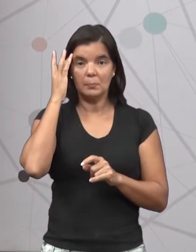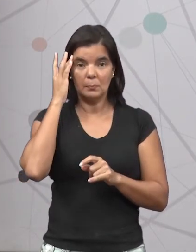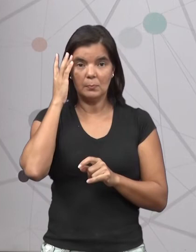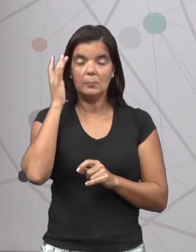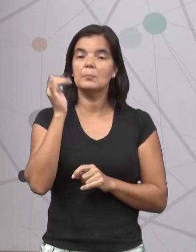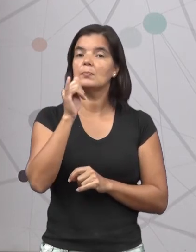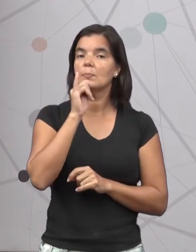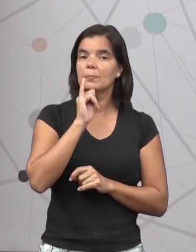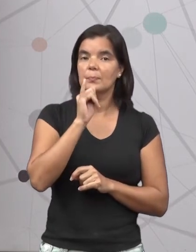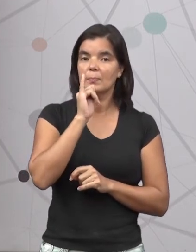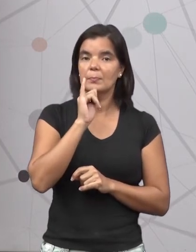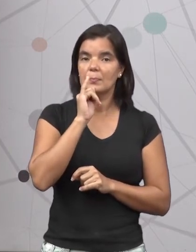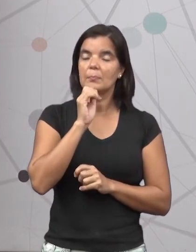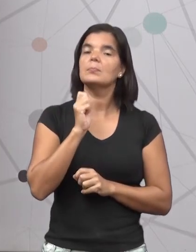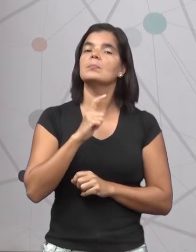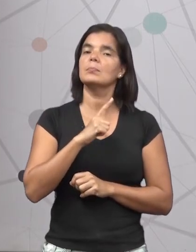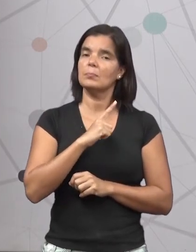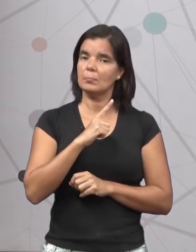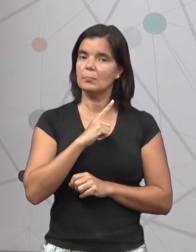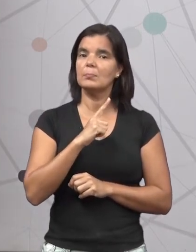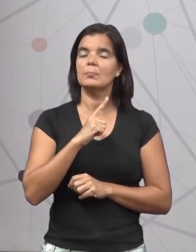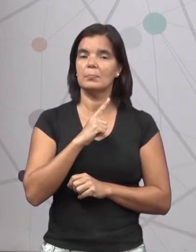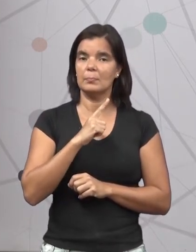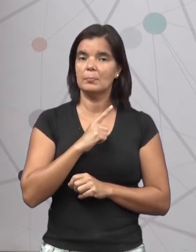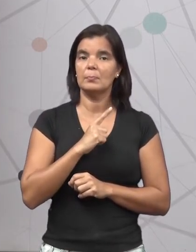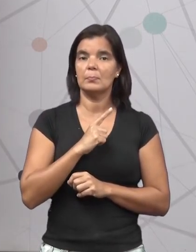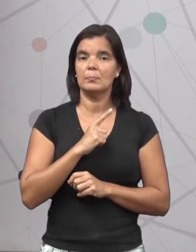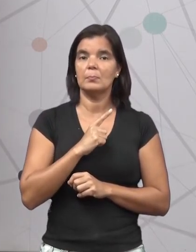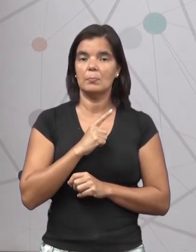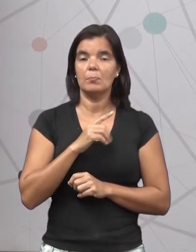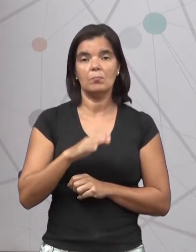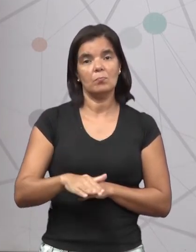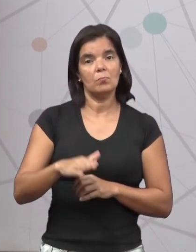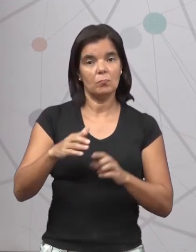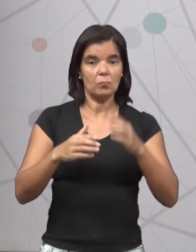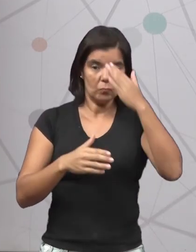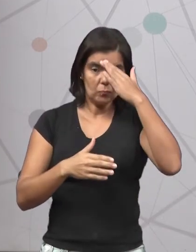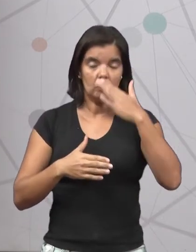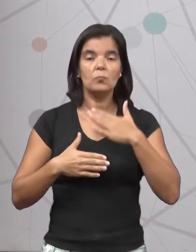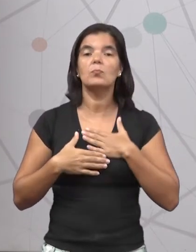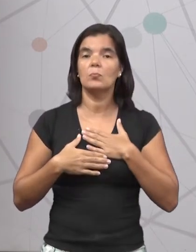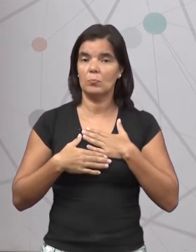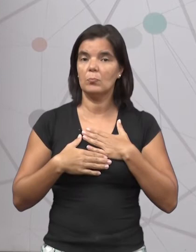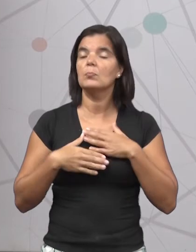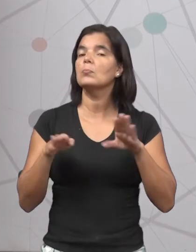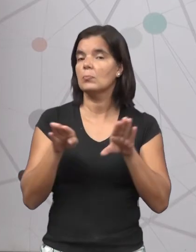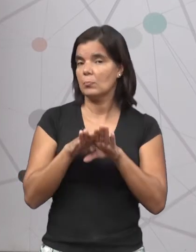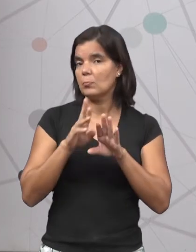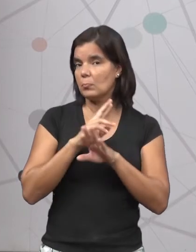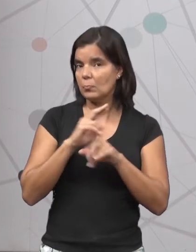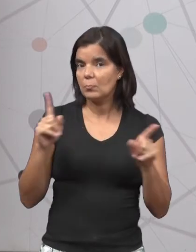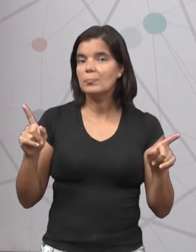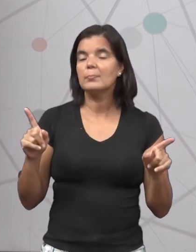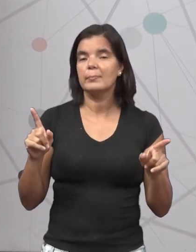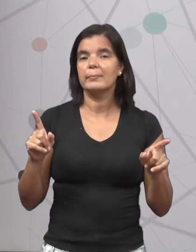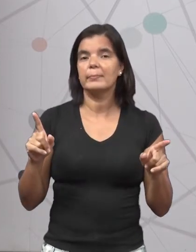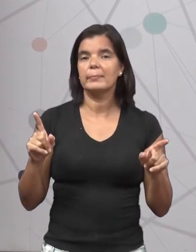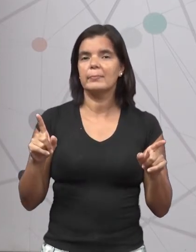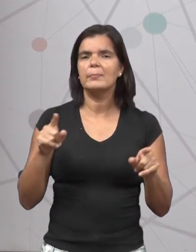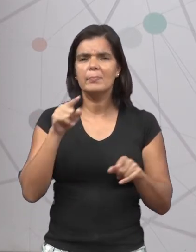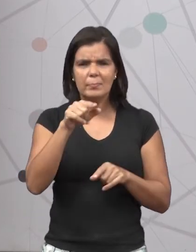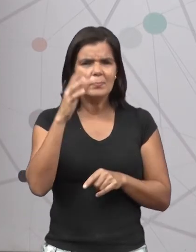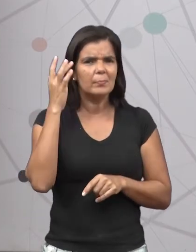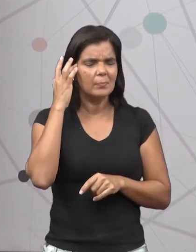pessoas, por exemplo, podem ter tamanhos das partes do corpo também diferentes.